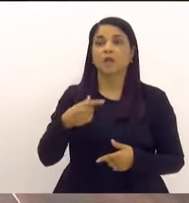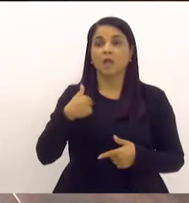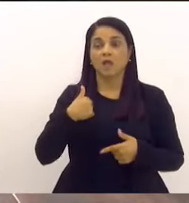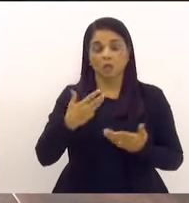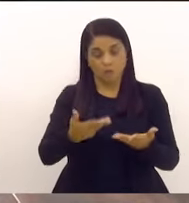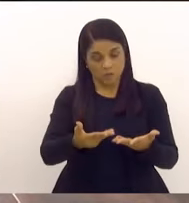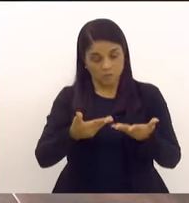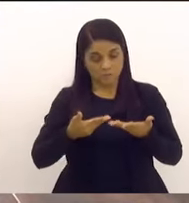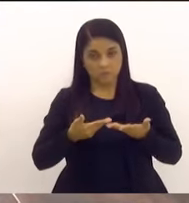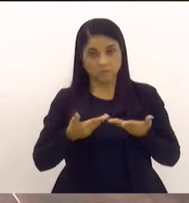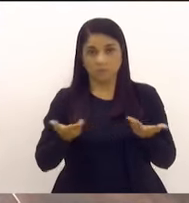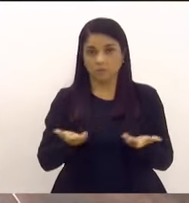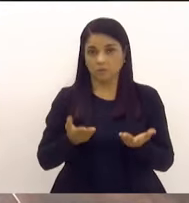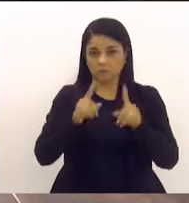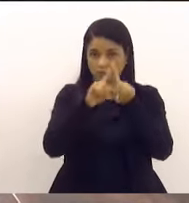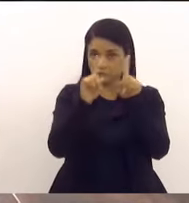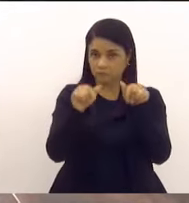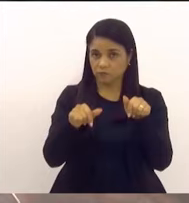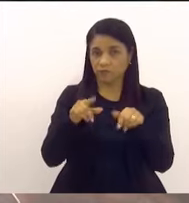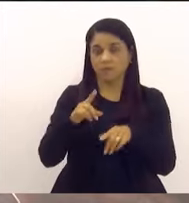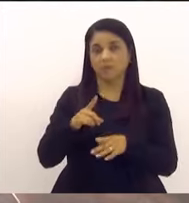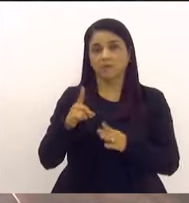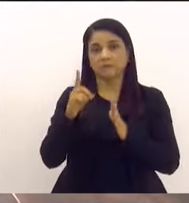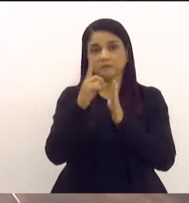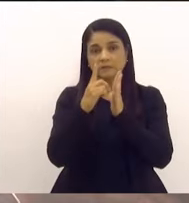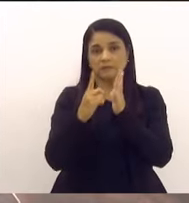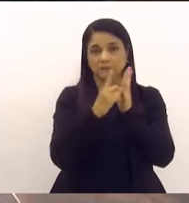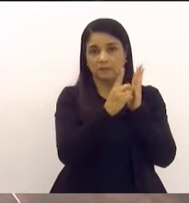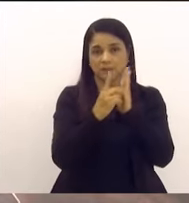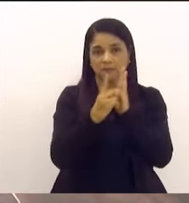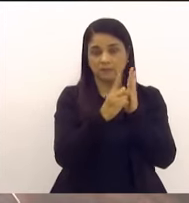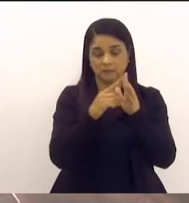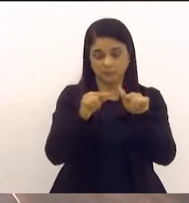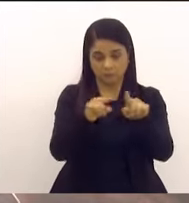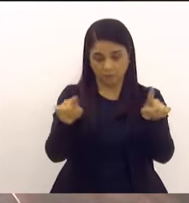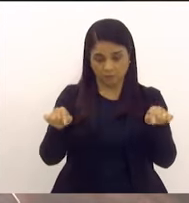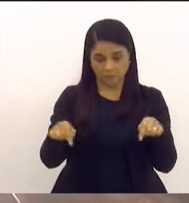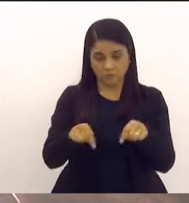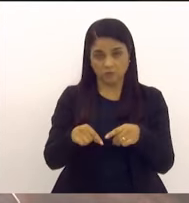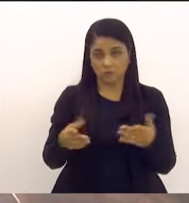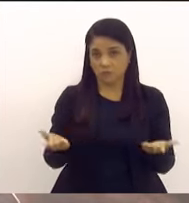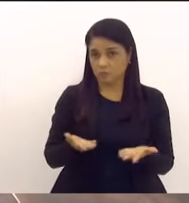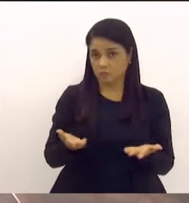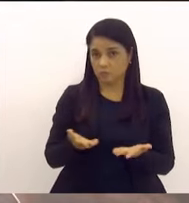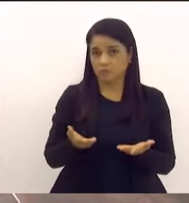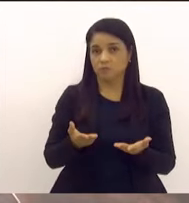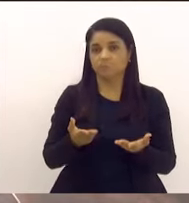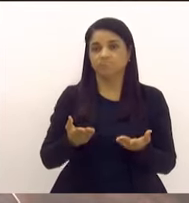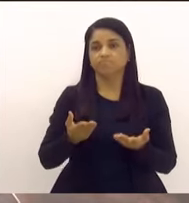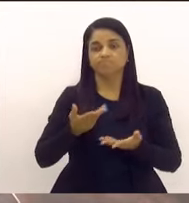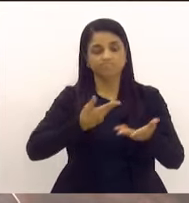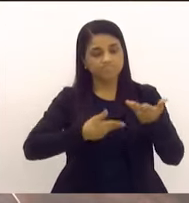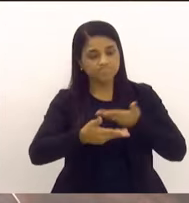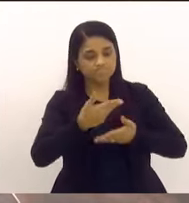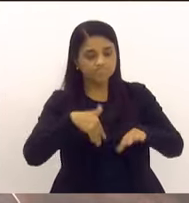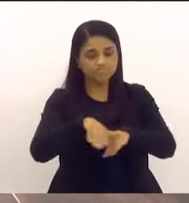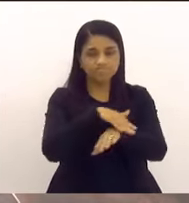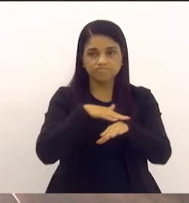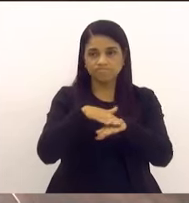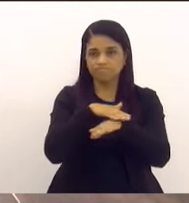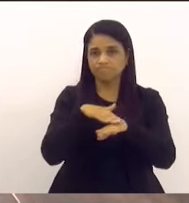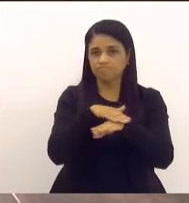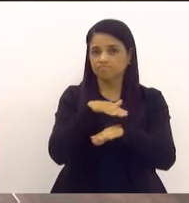até alguns funcionários do DETRAN no gabinete. E, de acordo com o que nós conversamos,